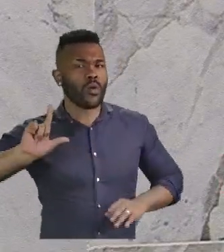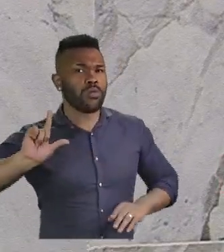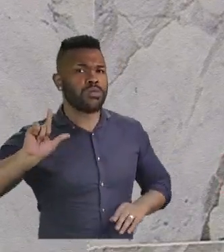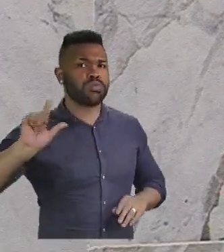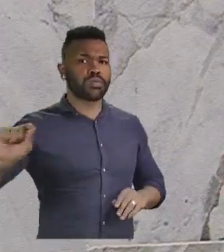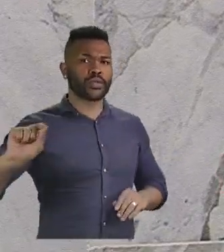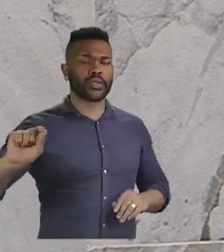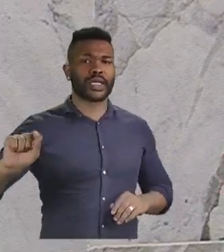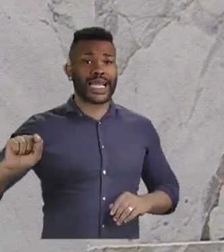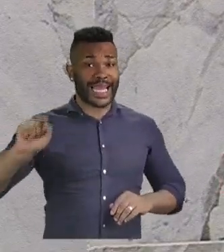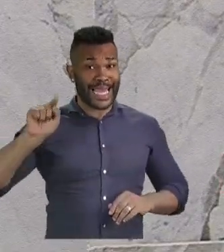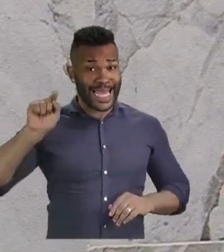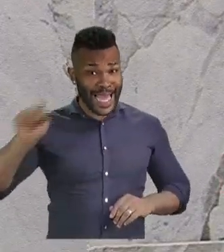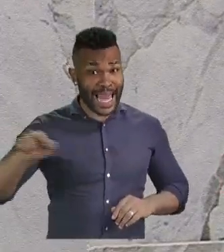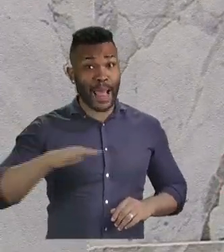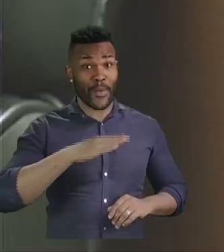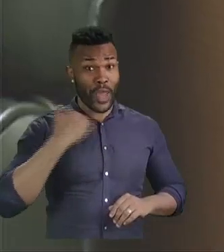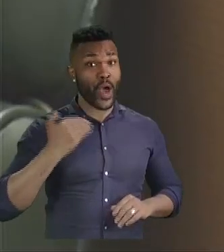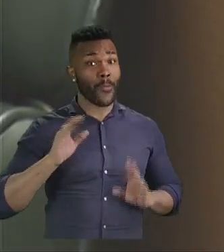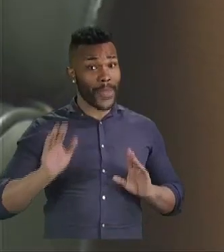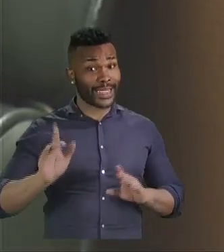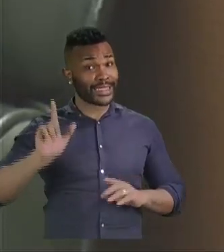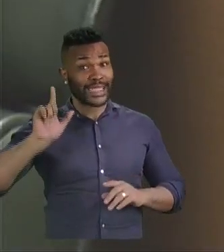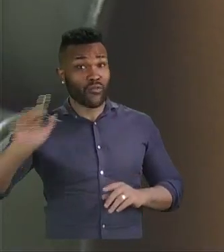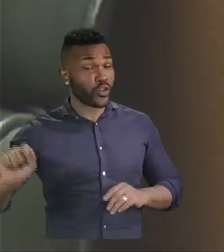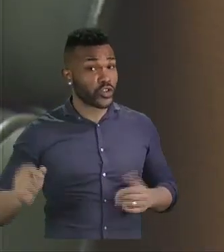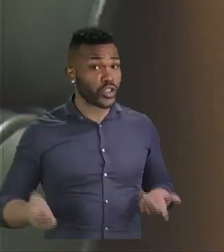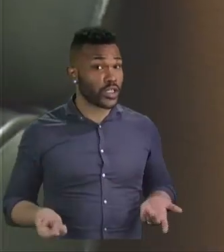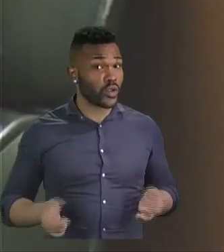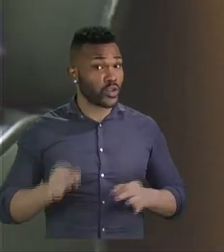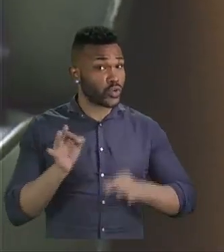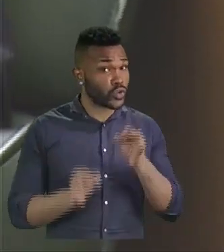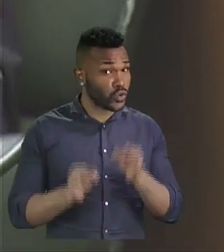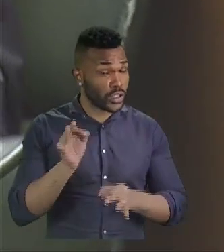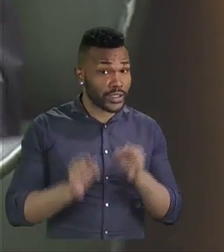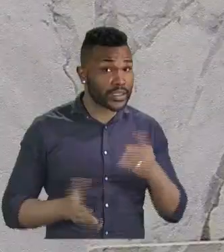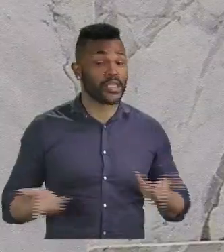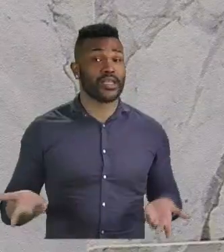Ele morreu, era um foragido da justiça. Mas interessante,